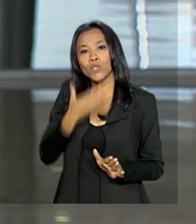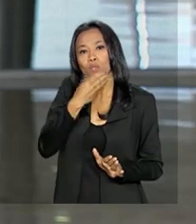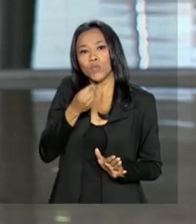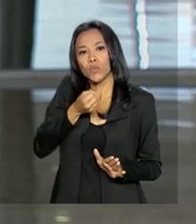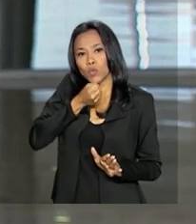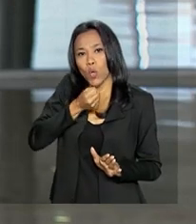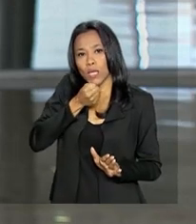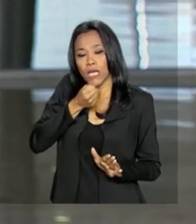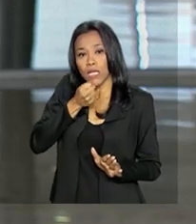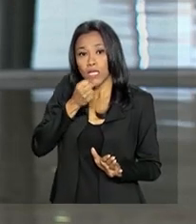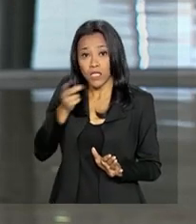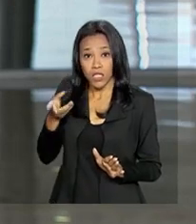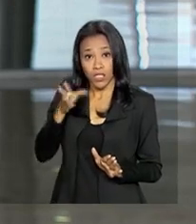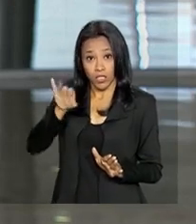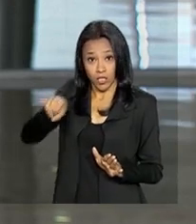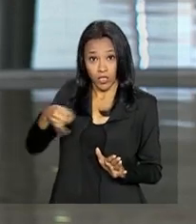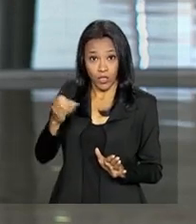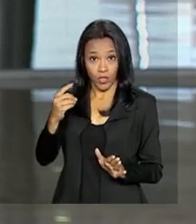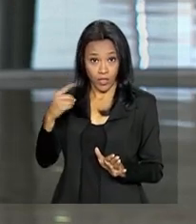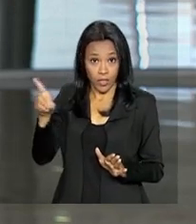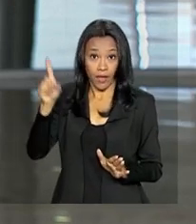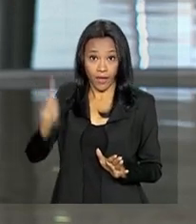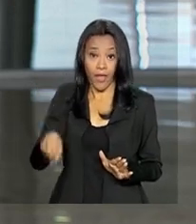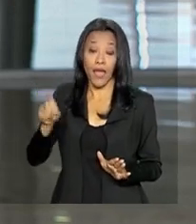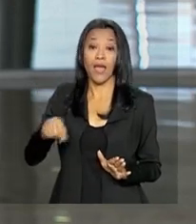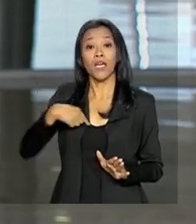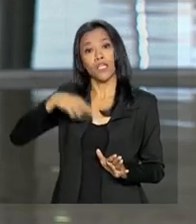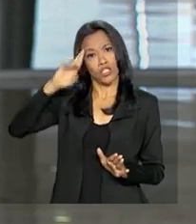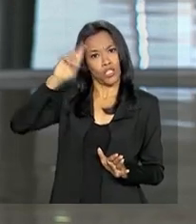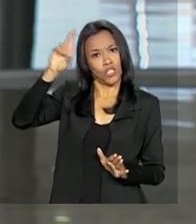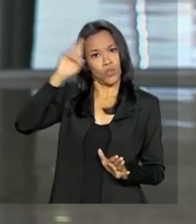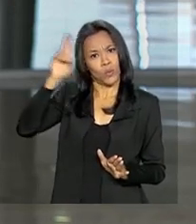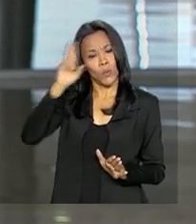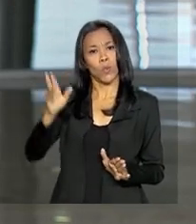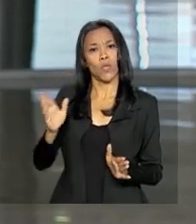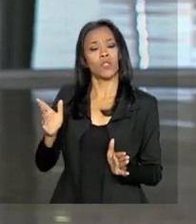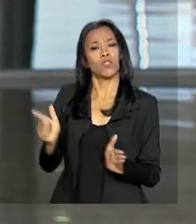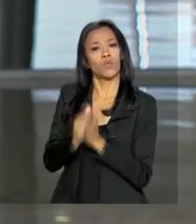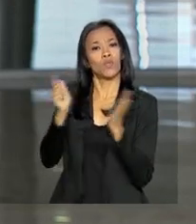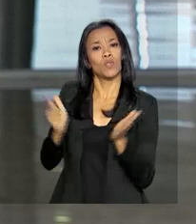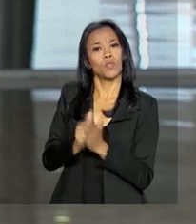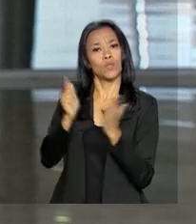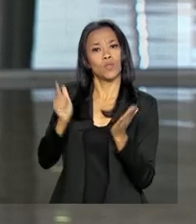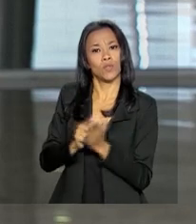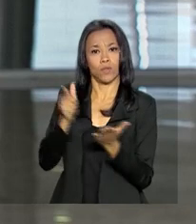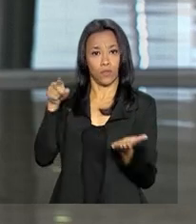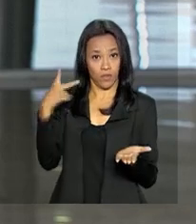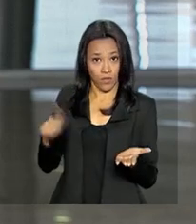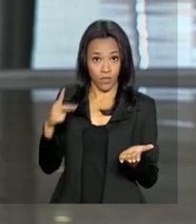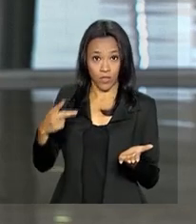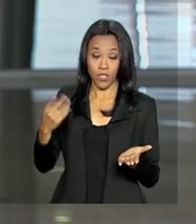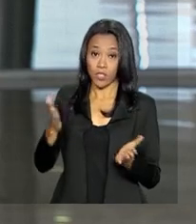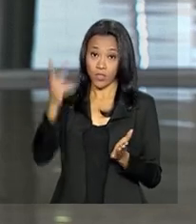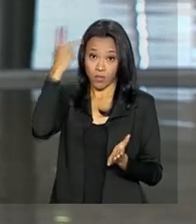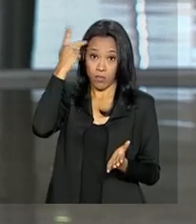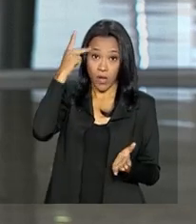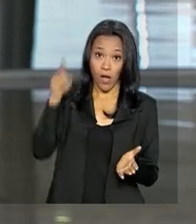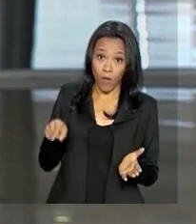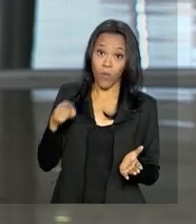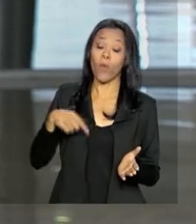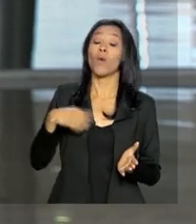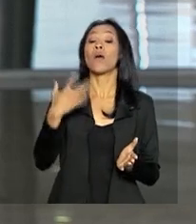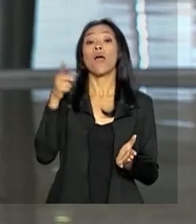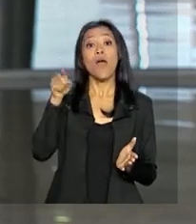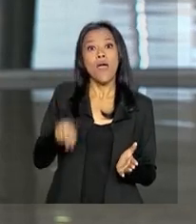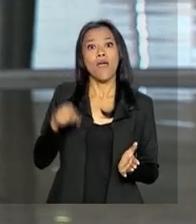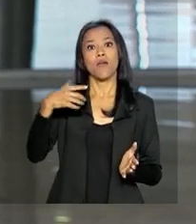Filho, diretor de redação do jornal Folha de São Paulo. Segundo o presidente, sob a direção de Frias Filho, a Folha